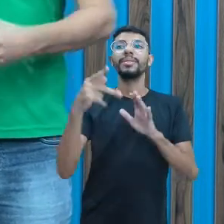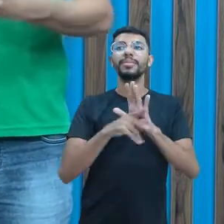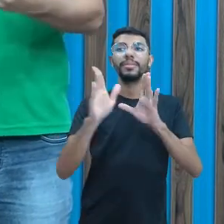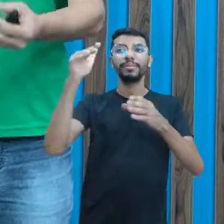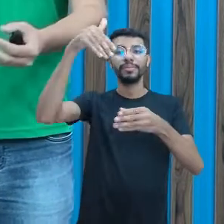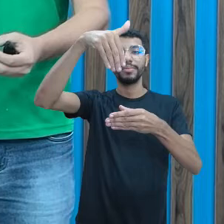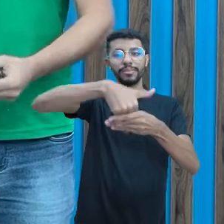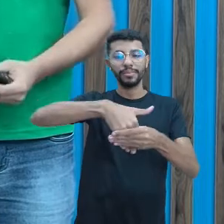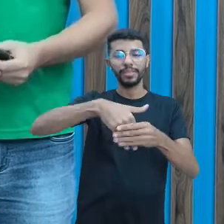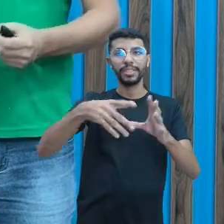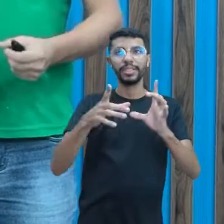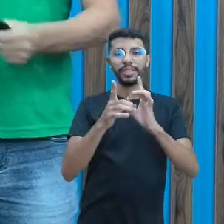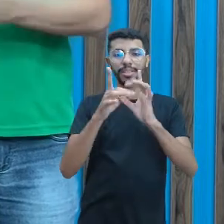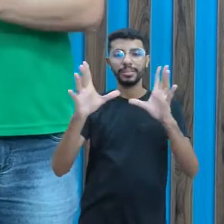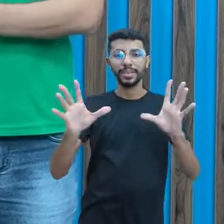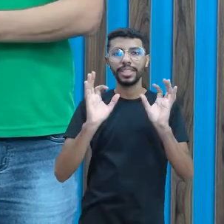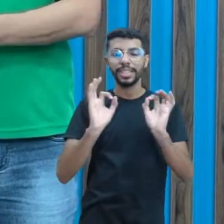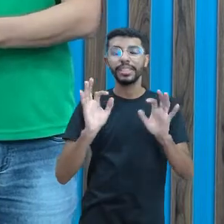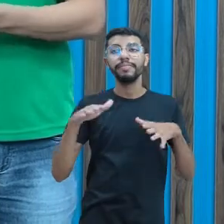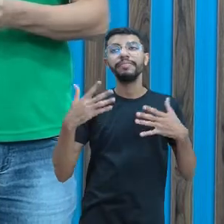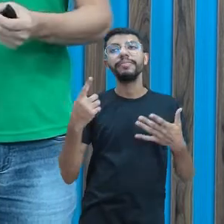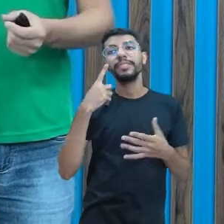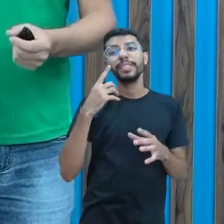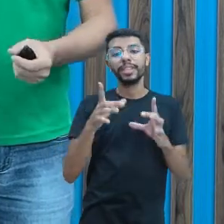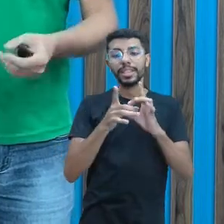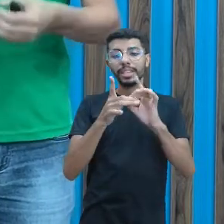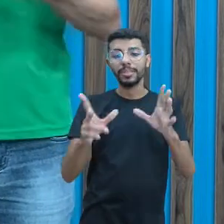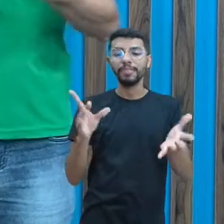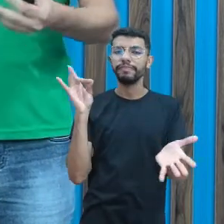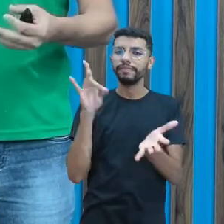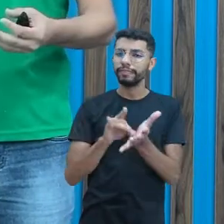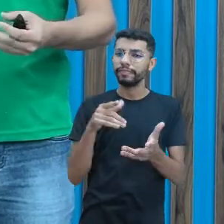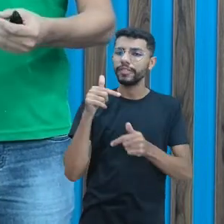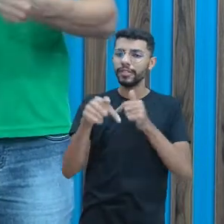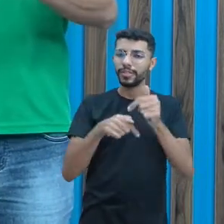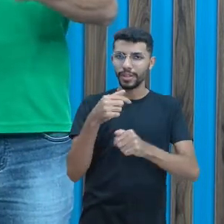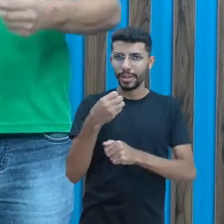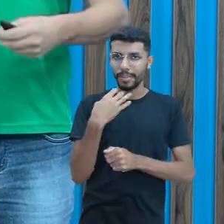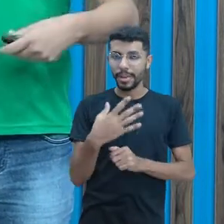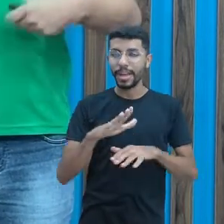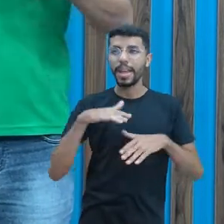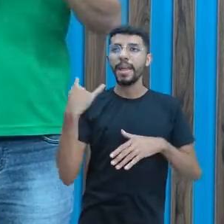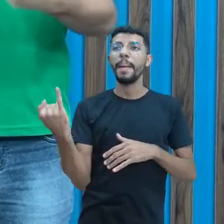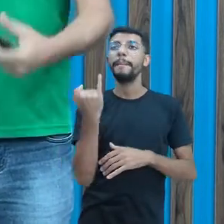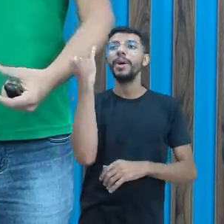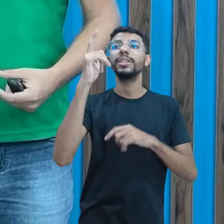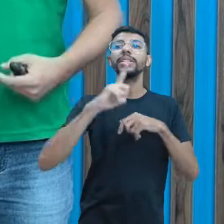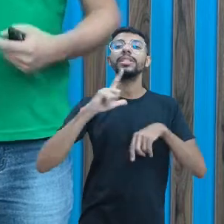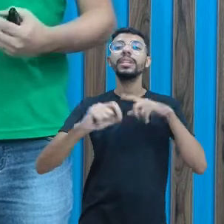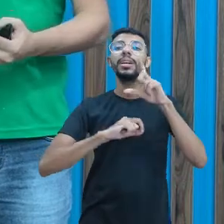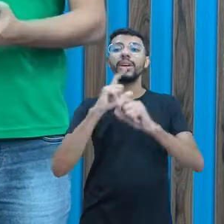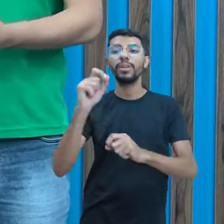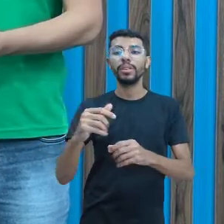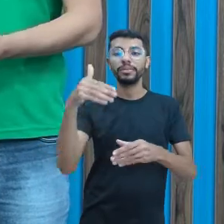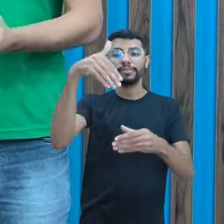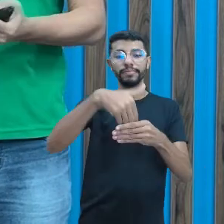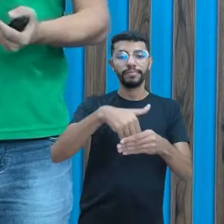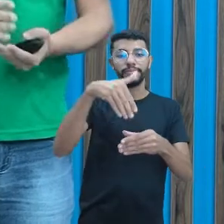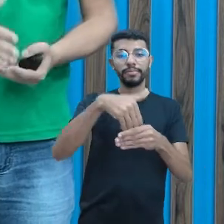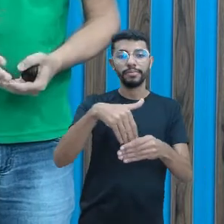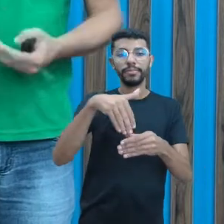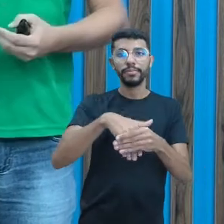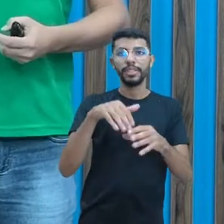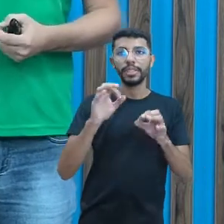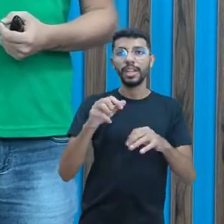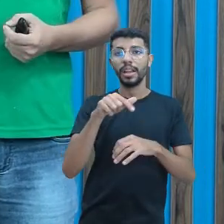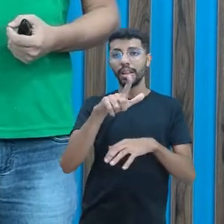eleições para uma democracia. Então, para que uma democracia ela de fato funcione e funcione muito bem, é importante que hajam as eleições, que as pessoas tenham a liberdade de